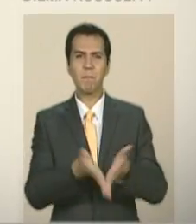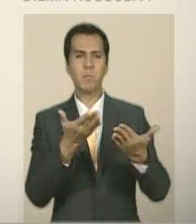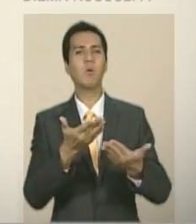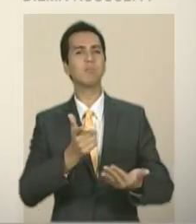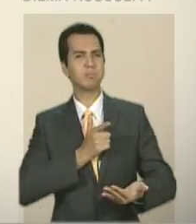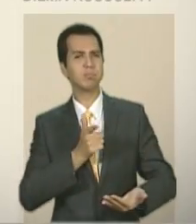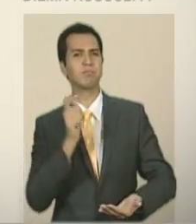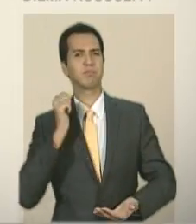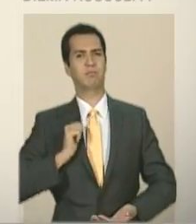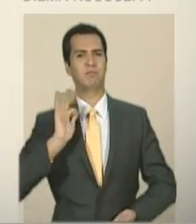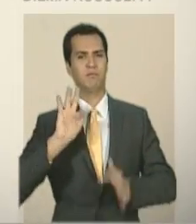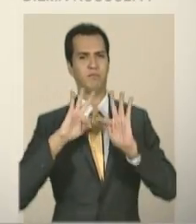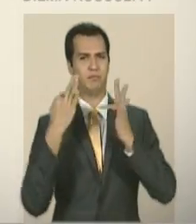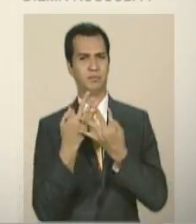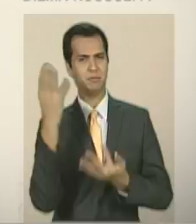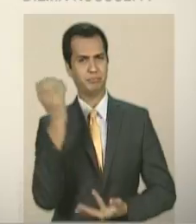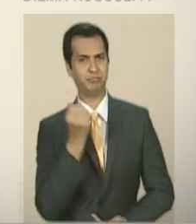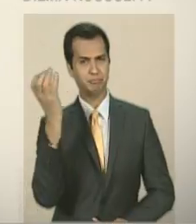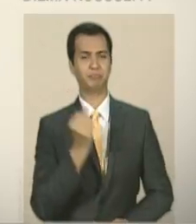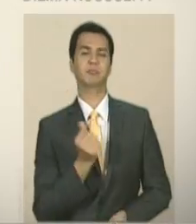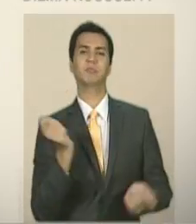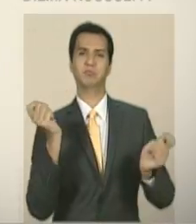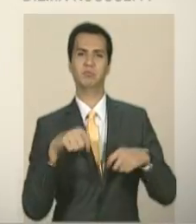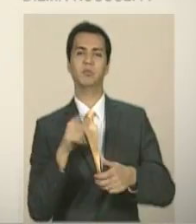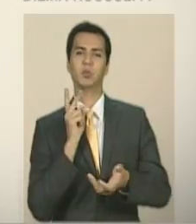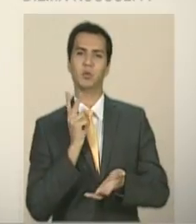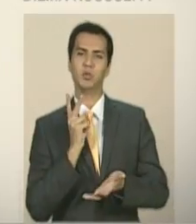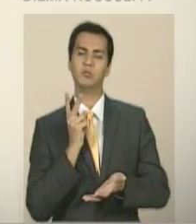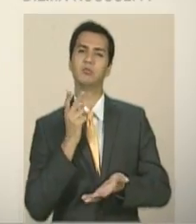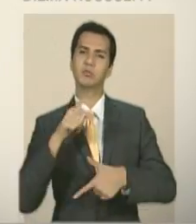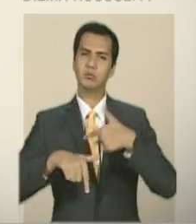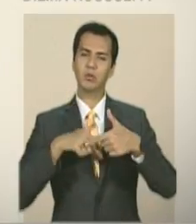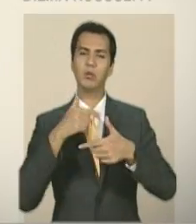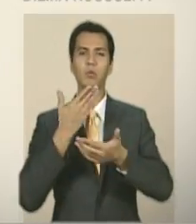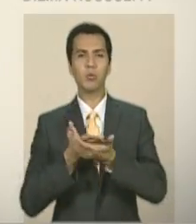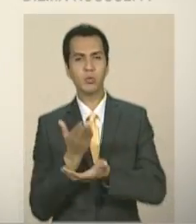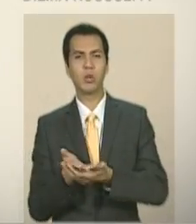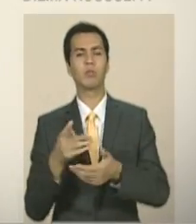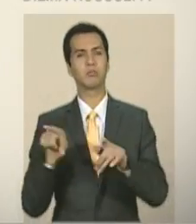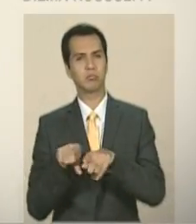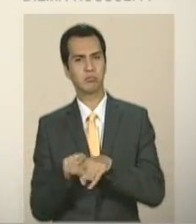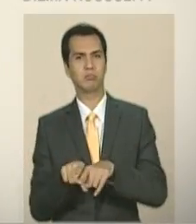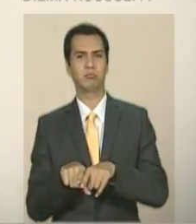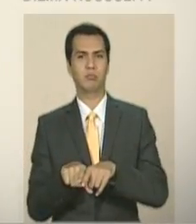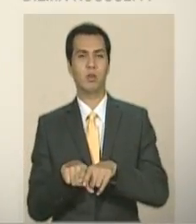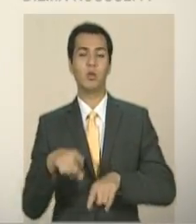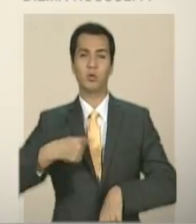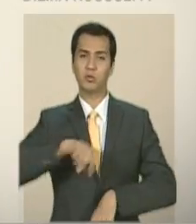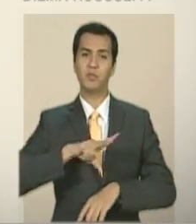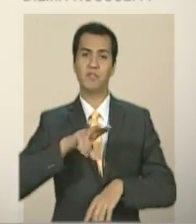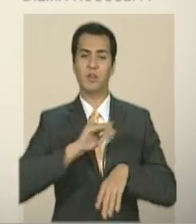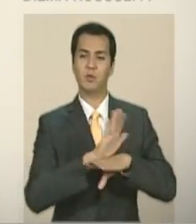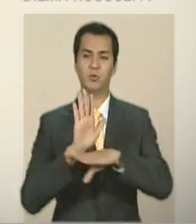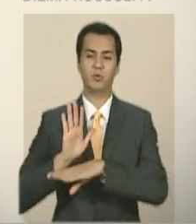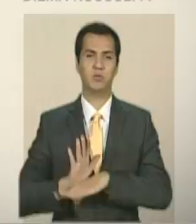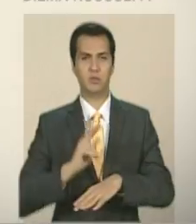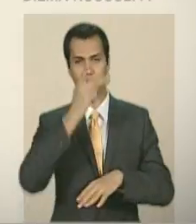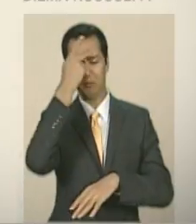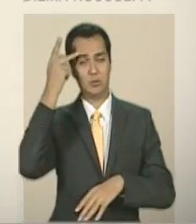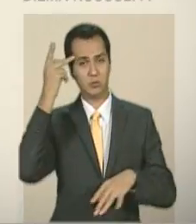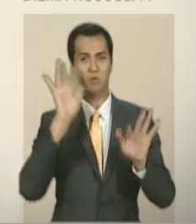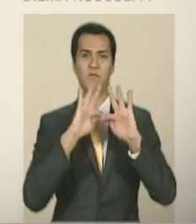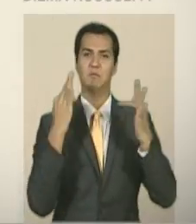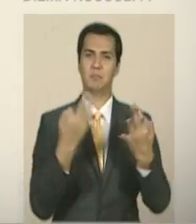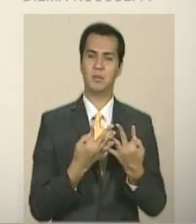prefeituras que serão responsáveis pela participação da população adulta do bolsa família no programa